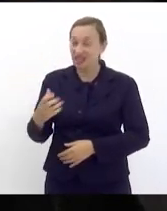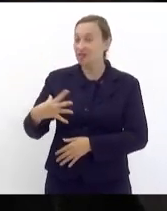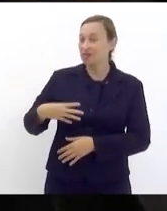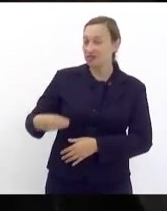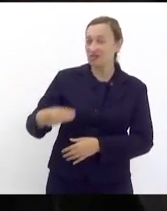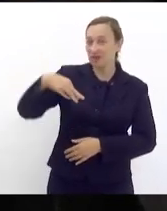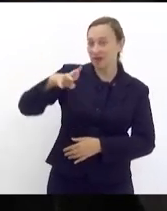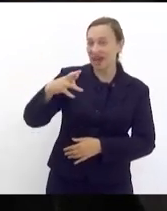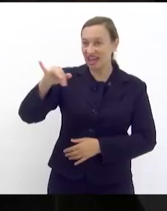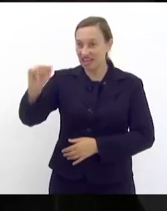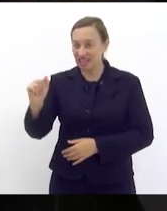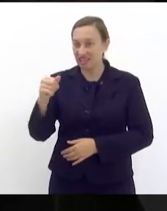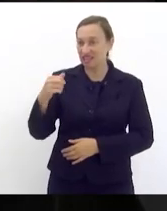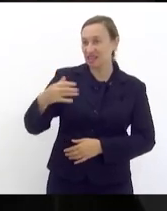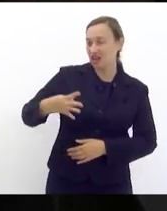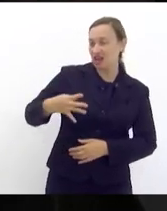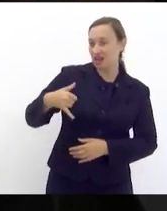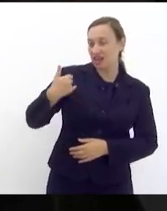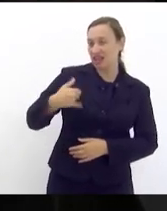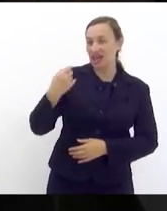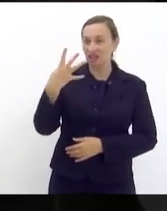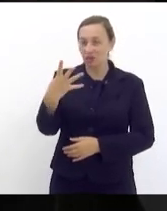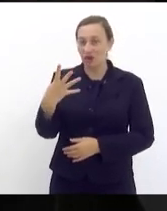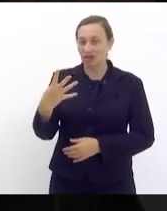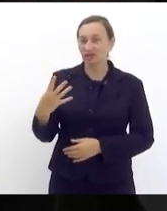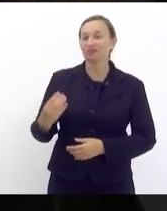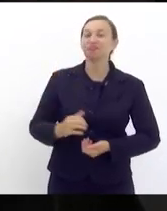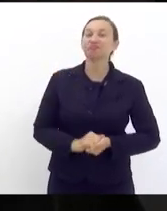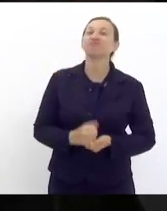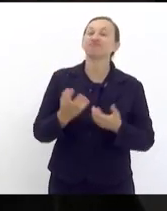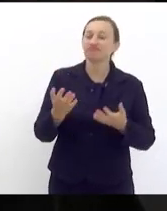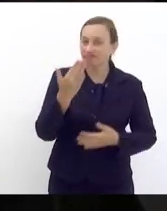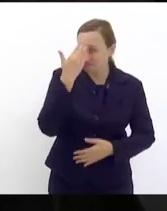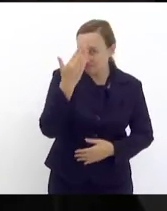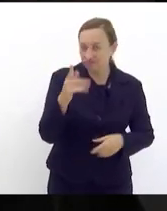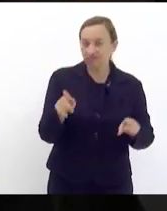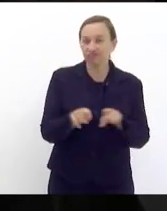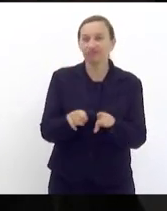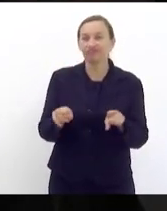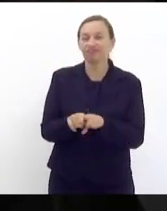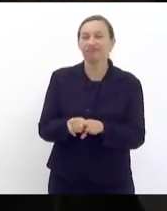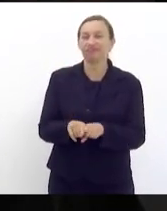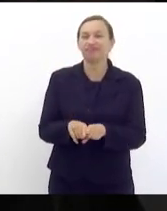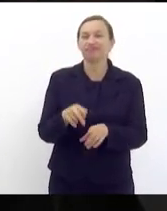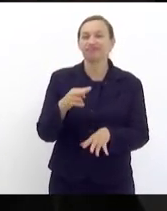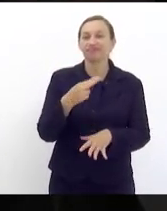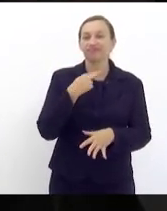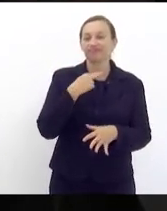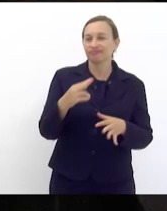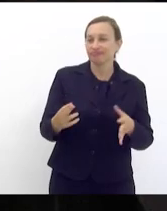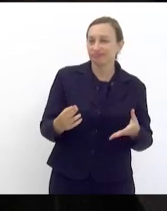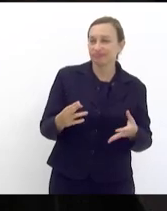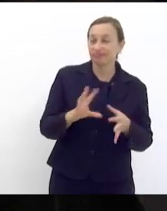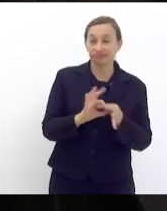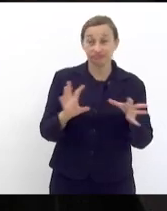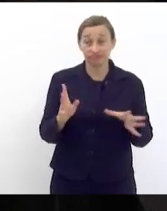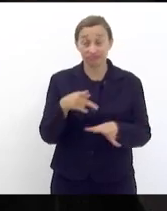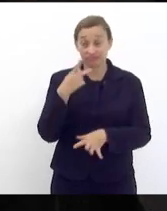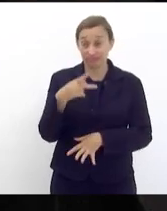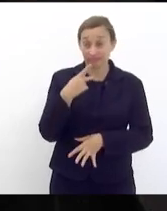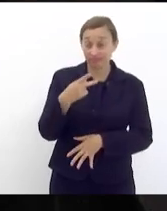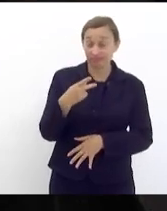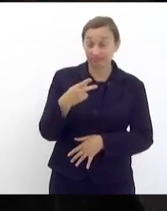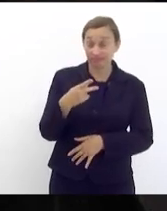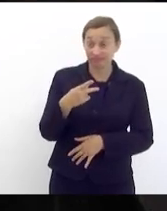filhinha de 4 anos que está aqui presente. Quero agradecer também, e não posso deixar de não agradecer, ao